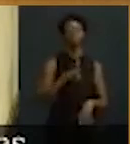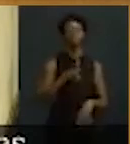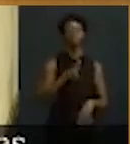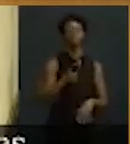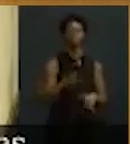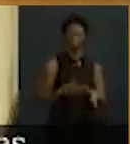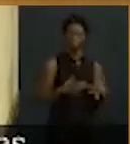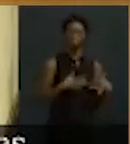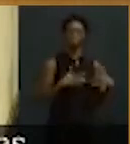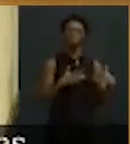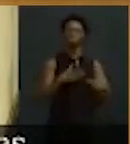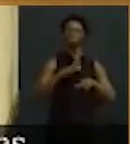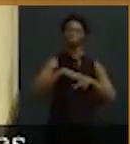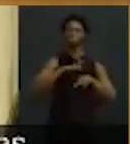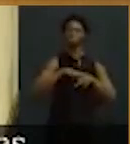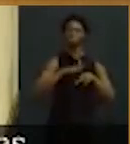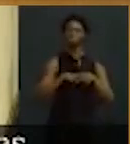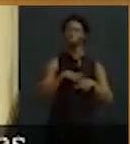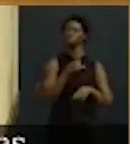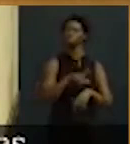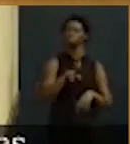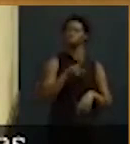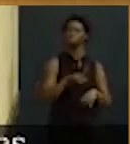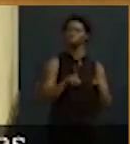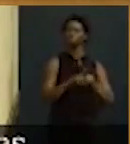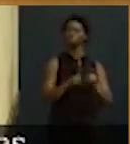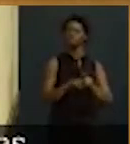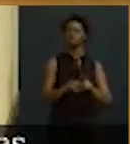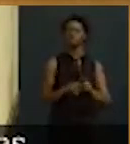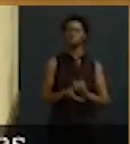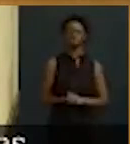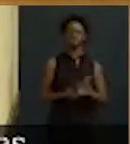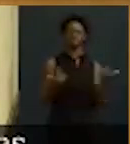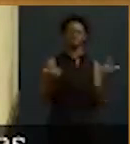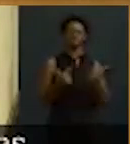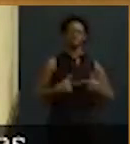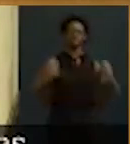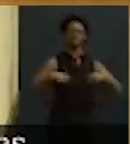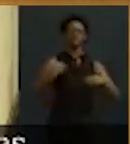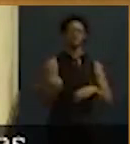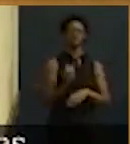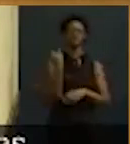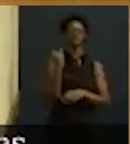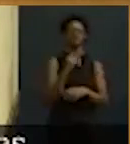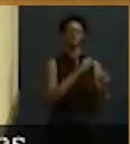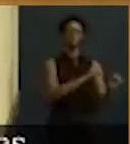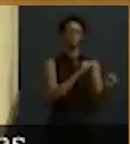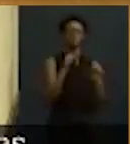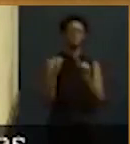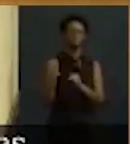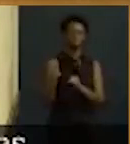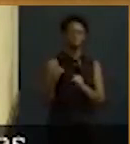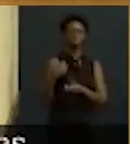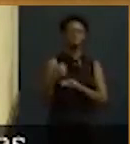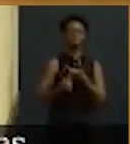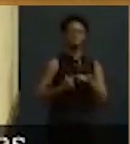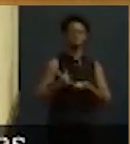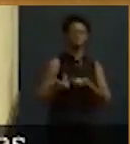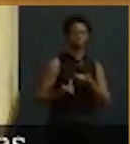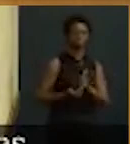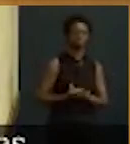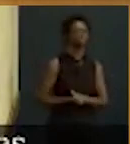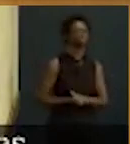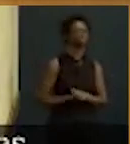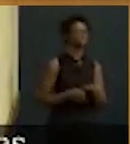funcional, tanto para garantir a isenção necessária contra os poderosos de plantão, quanto para evitar o exercício